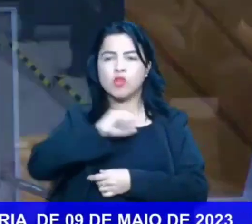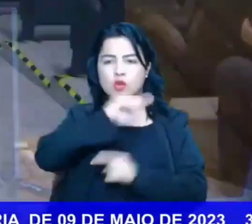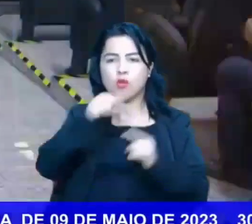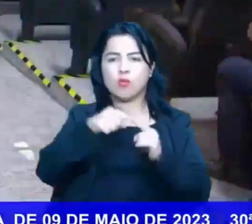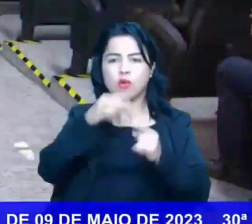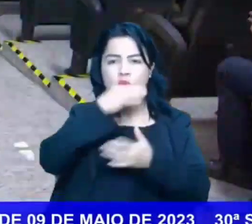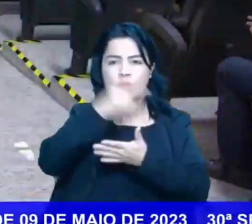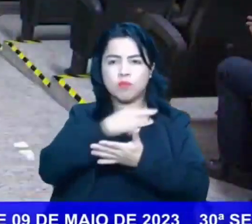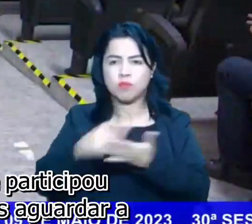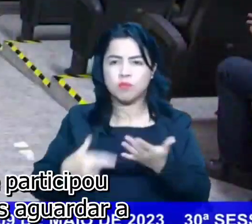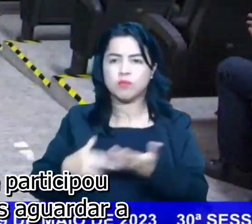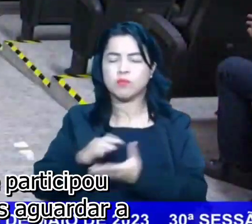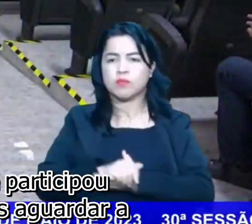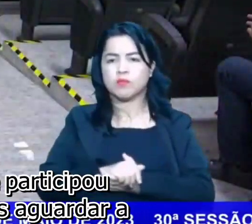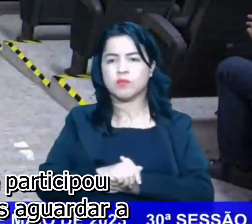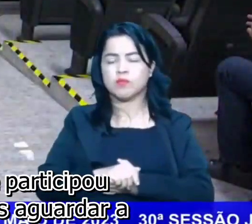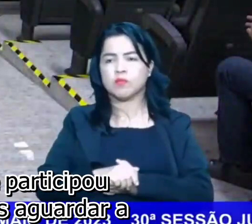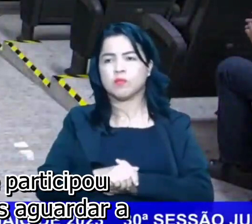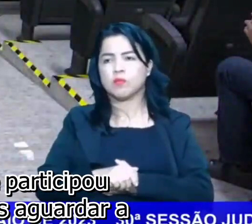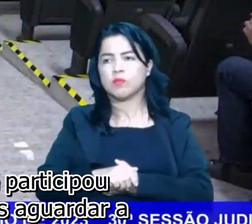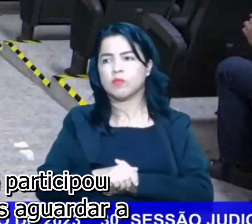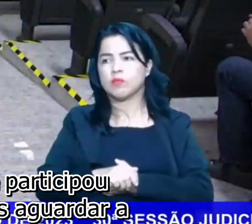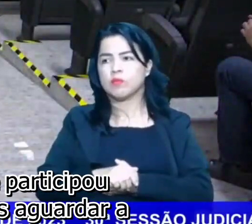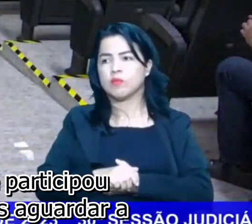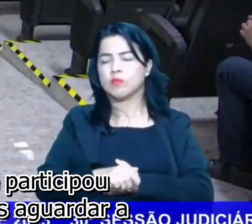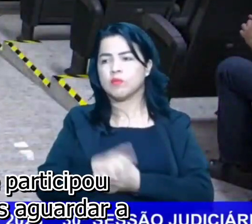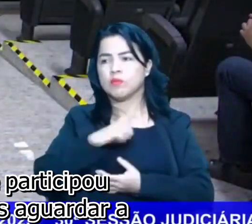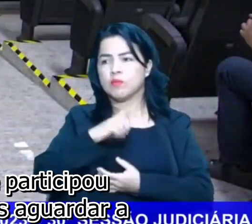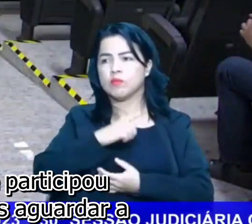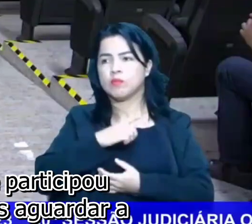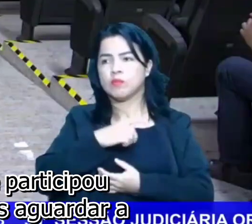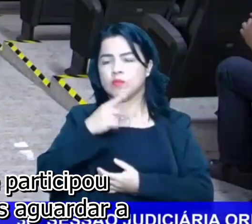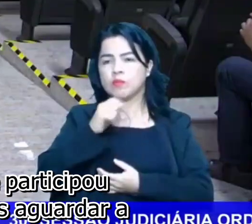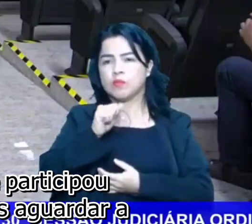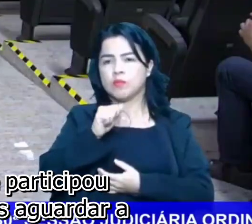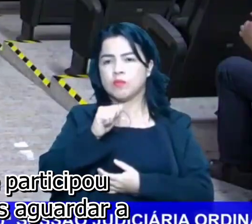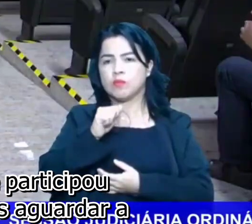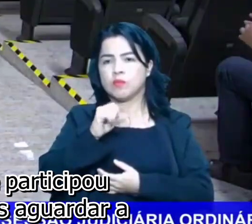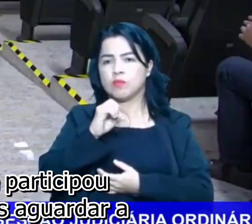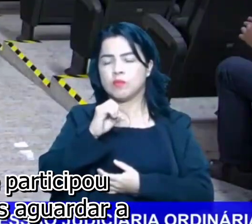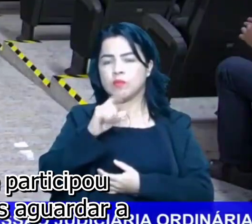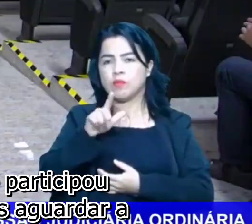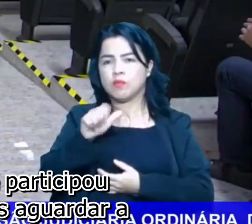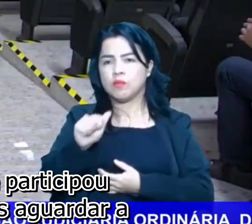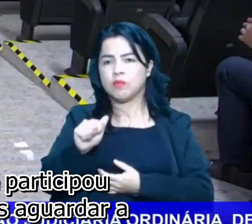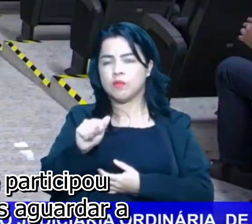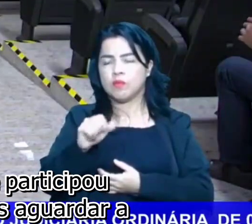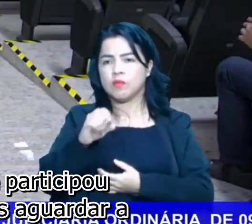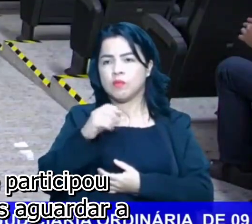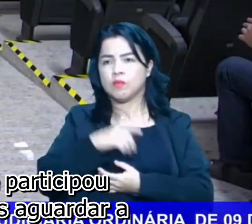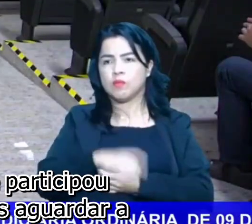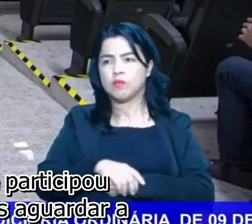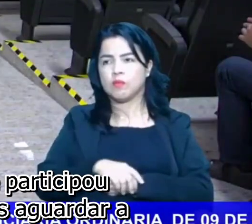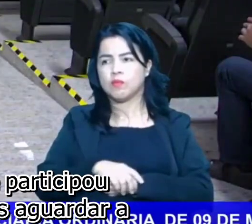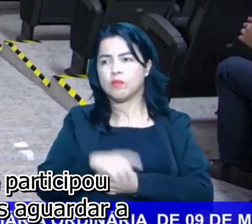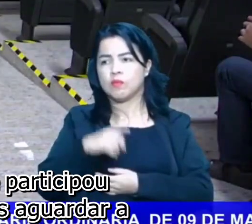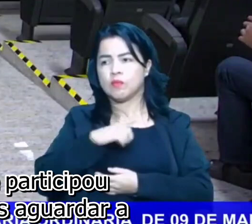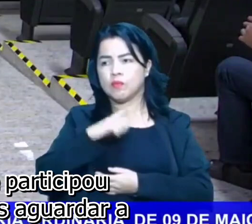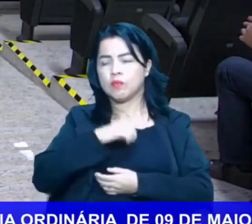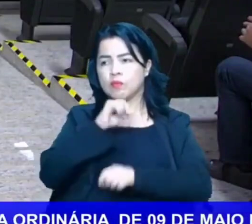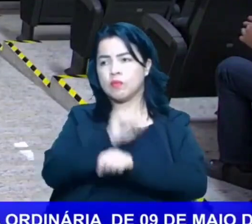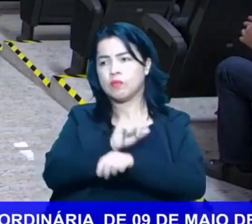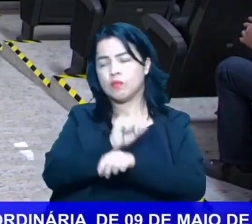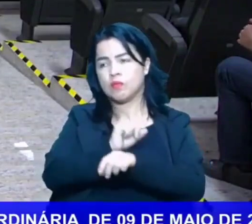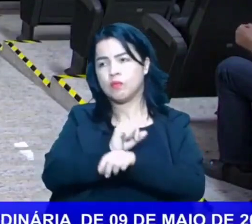O desembargador Matias Neto. Bom, é um homem Paulo de Madeira está no trânsito, ele participou óculos, desse julgamento. À sua frente, até nós vamos fazer, assim, vamos